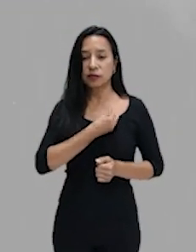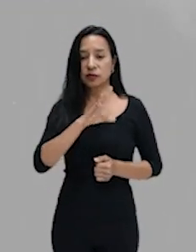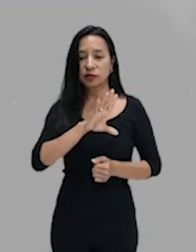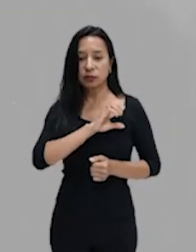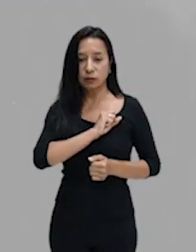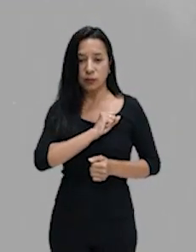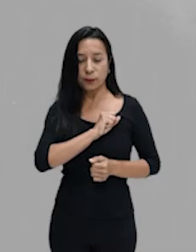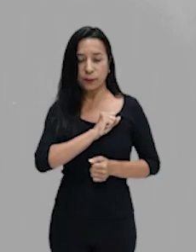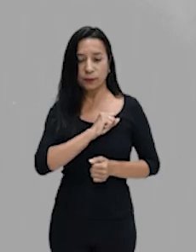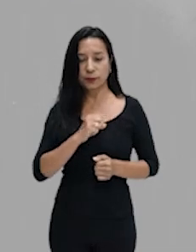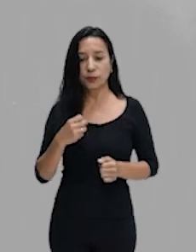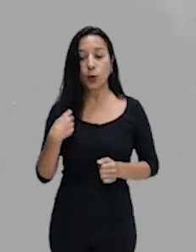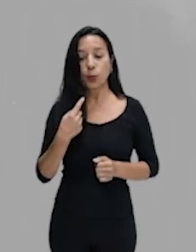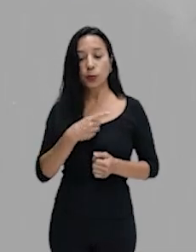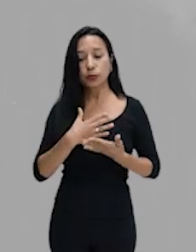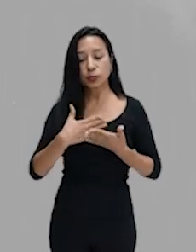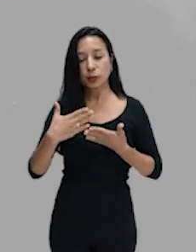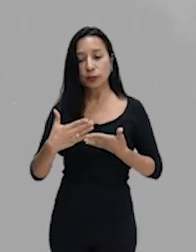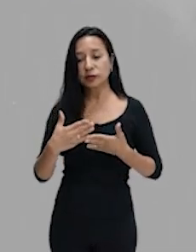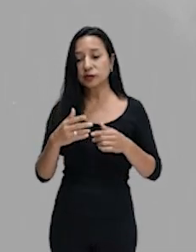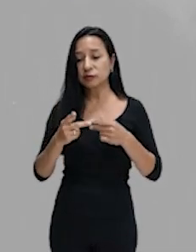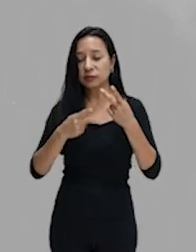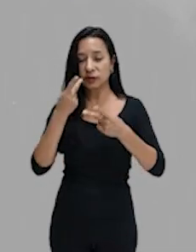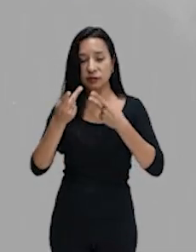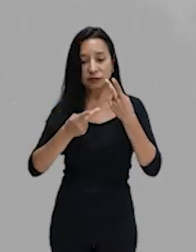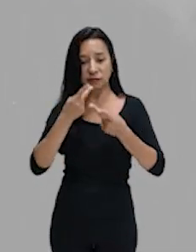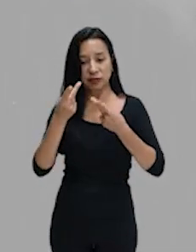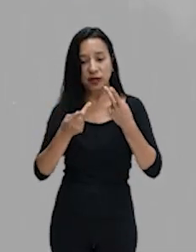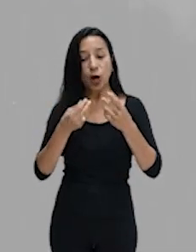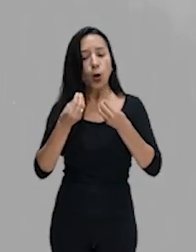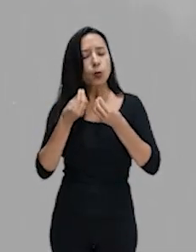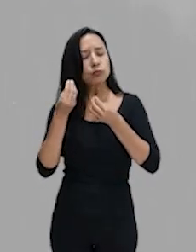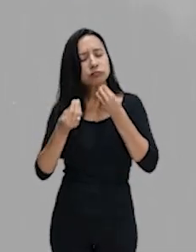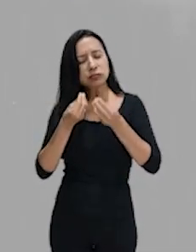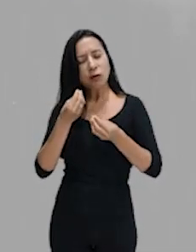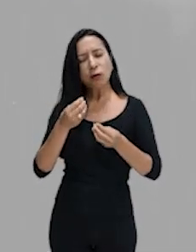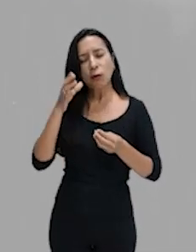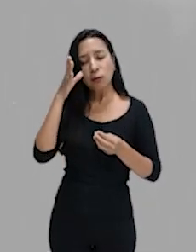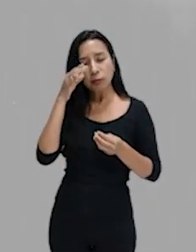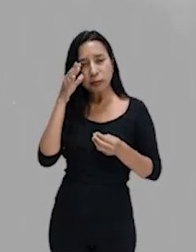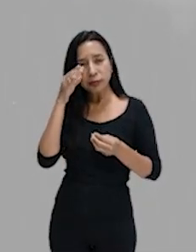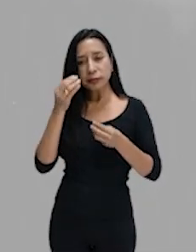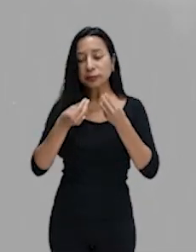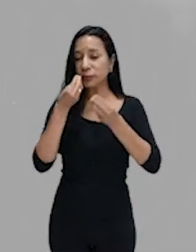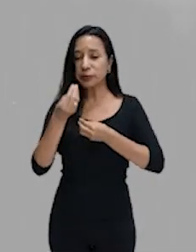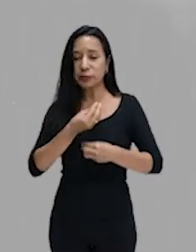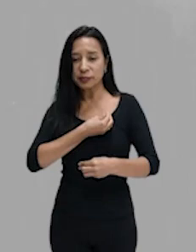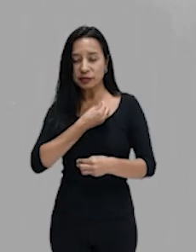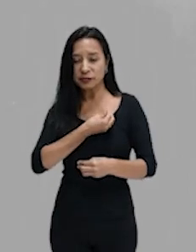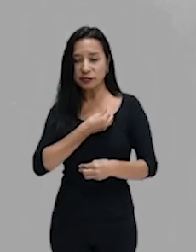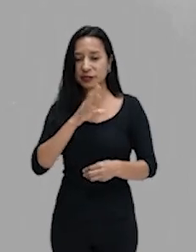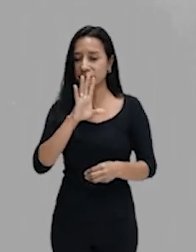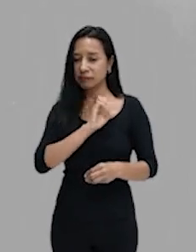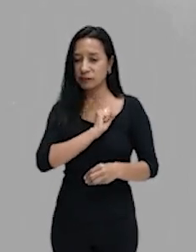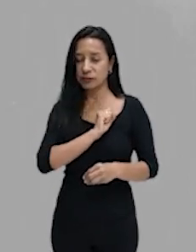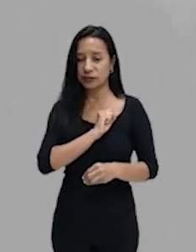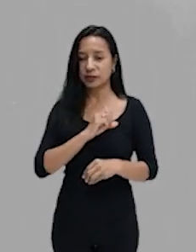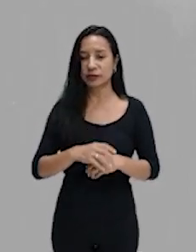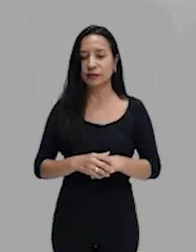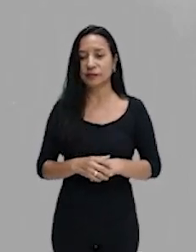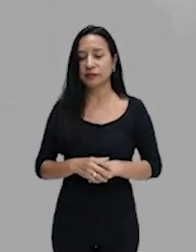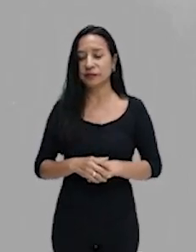alguma personalidade, muitos ficam curiosos pela sua vida amorosa. A vida amorosa de Frida Kahlo não foi um mar de